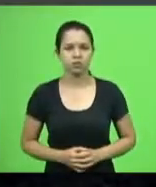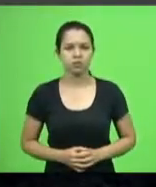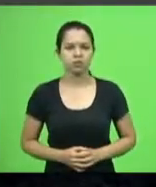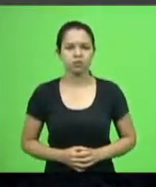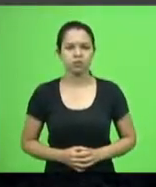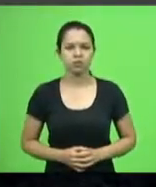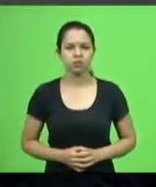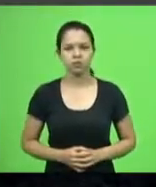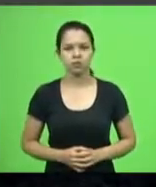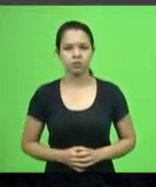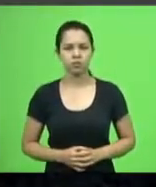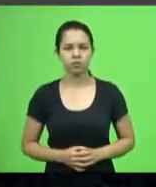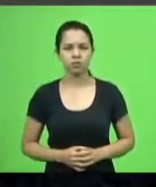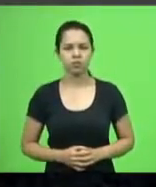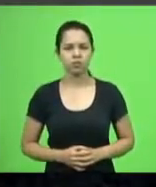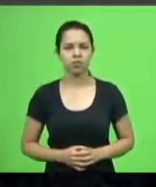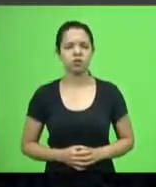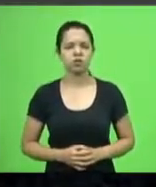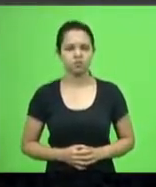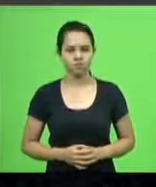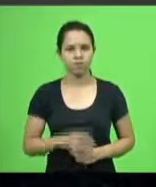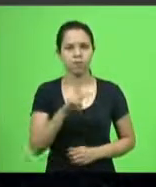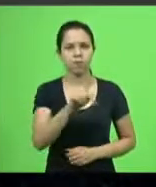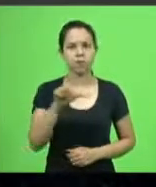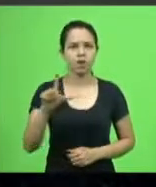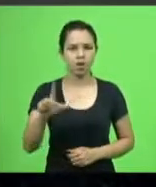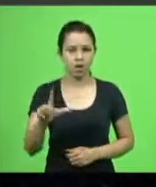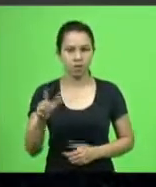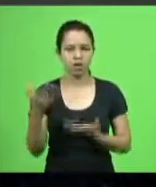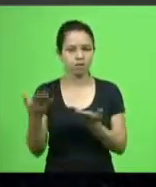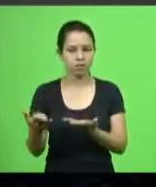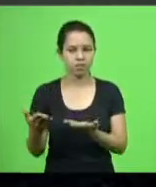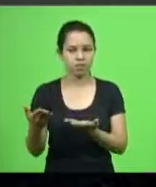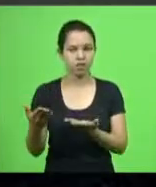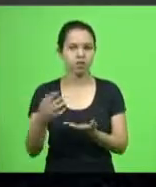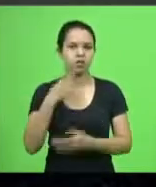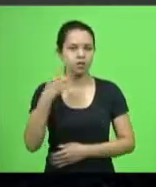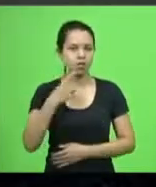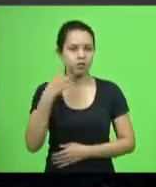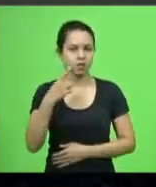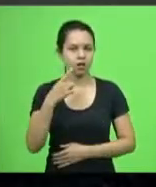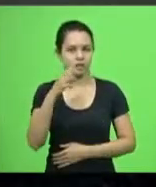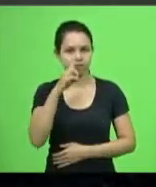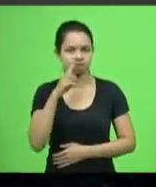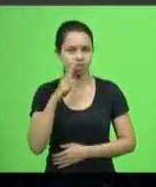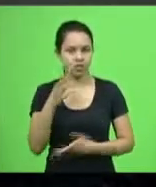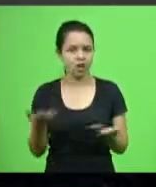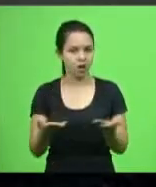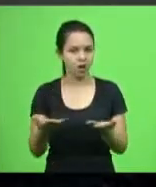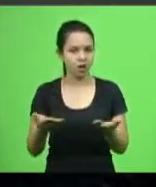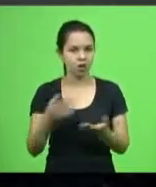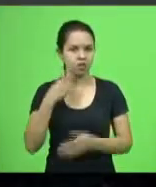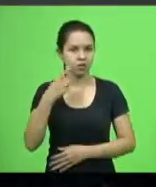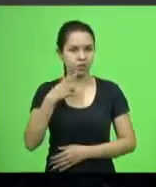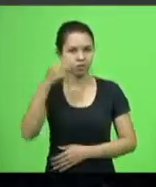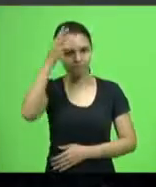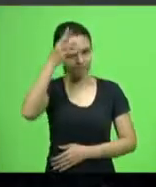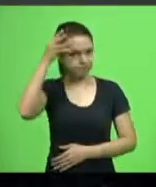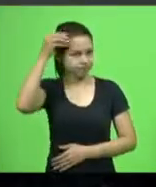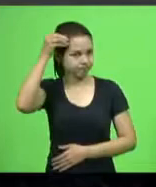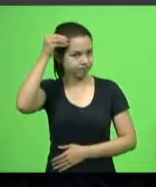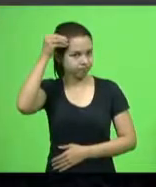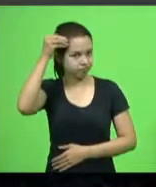uso da palavra em nome do PL. Nome do PL, deputado Ivan Nats. Agora, a deputada Luciane Carminati, tem o tempo